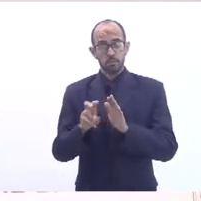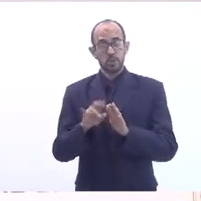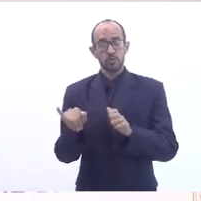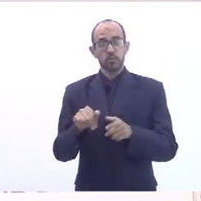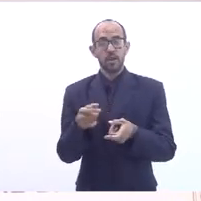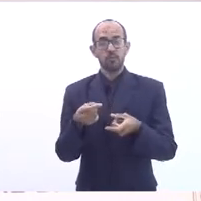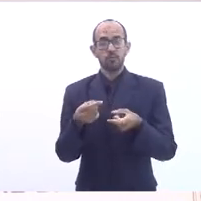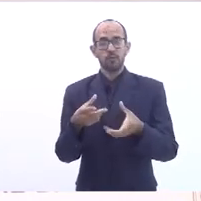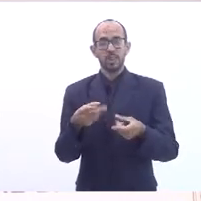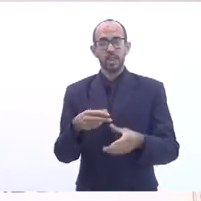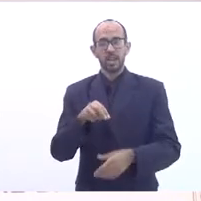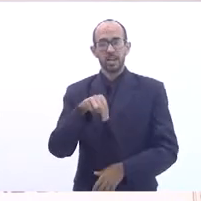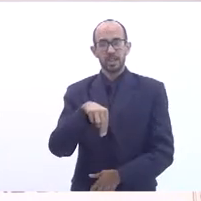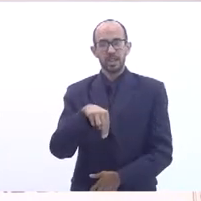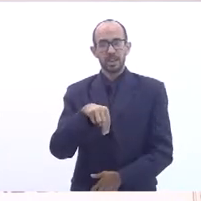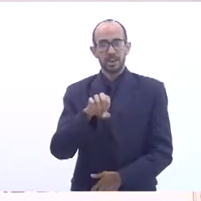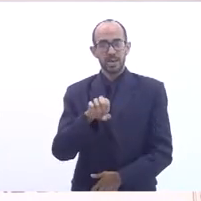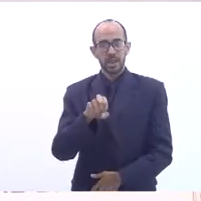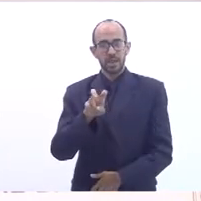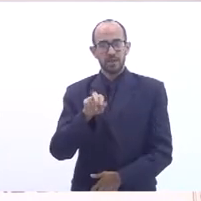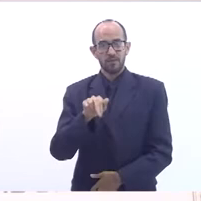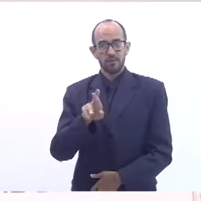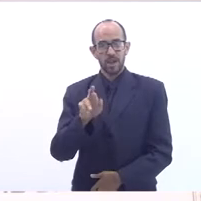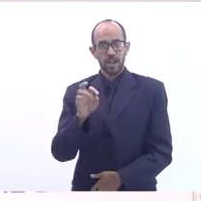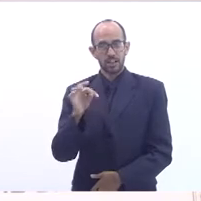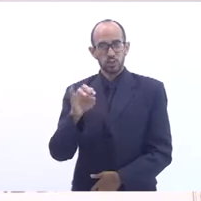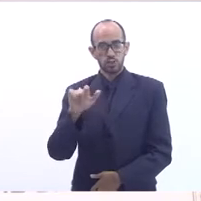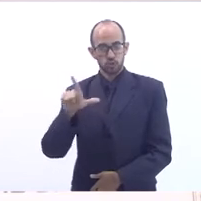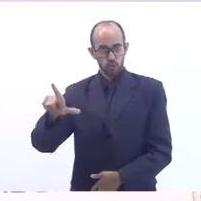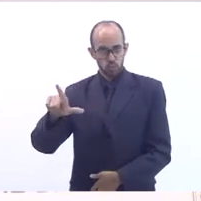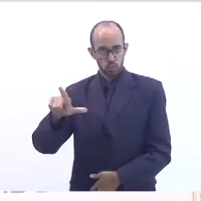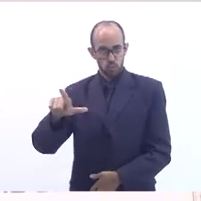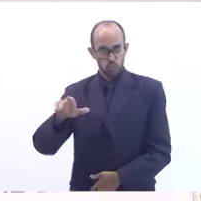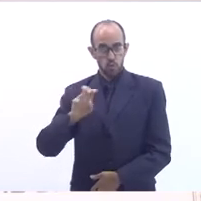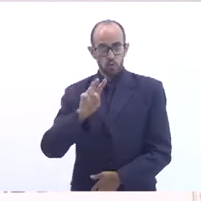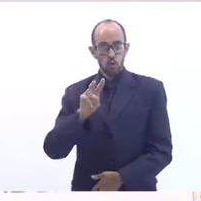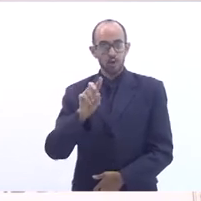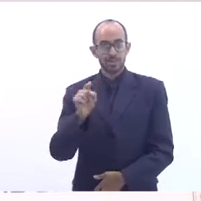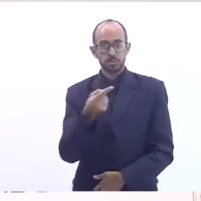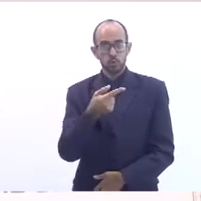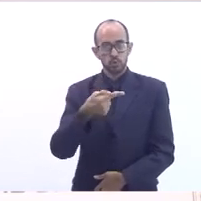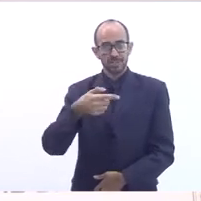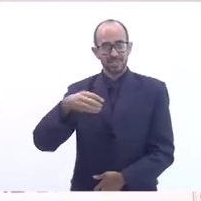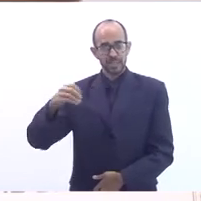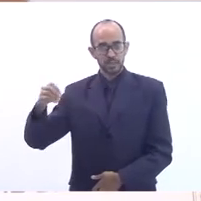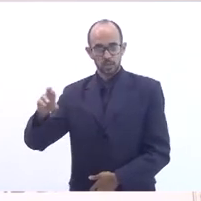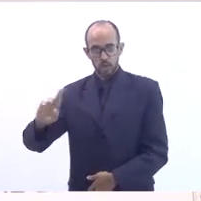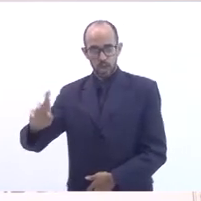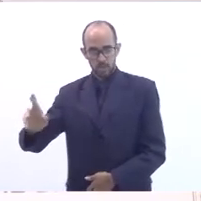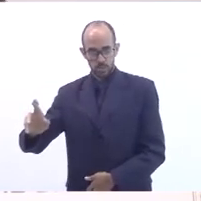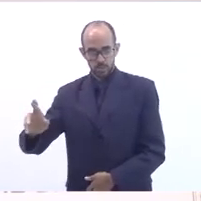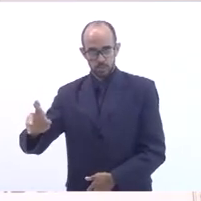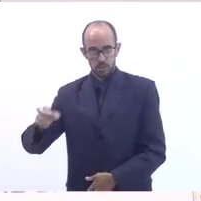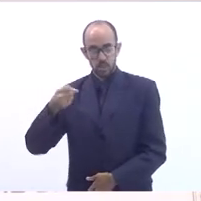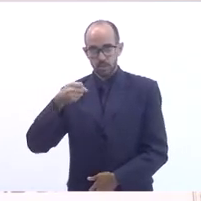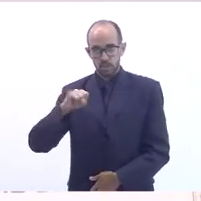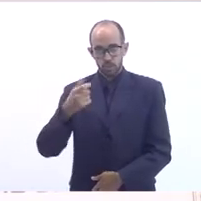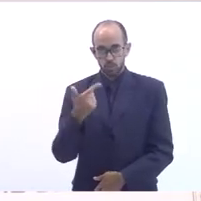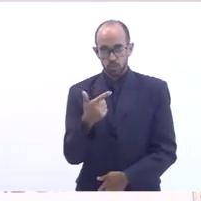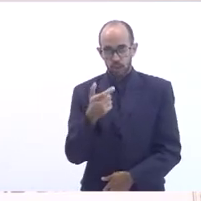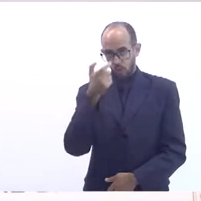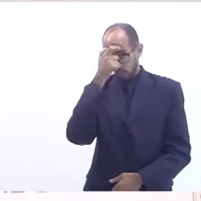da farmácia a 2.700 reais da indústria transnacional farmacêutica então se nós não tivermos